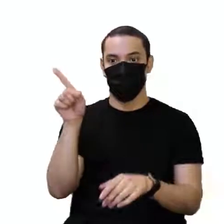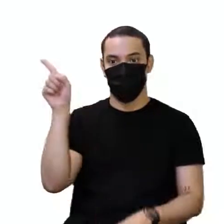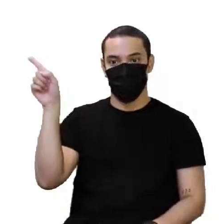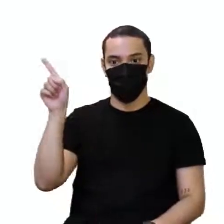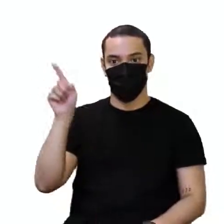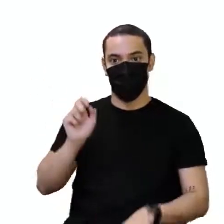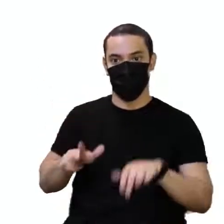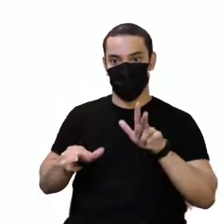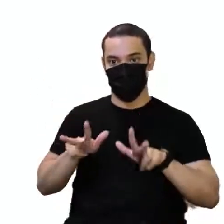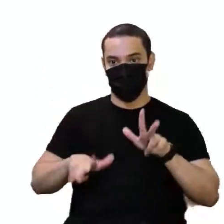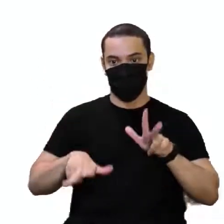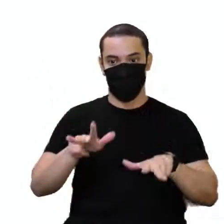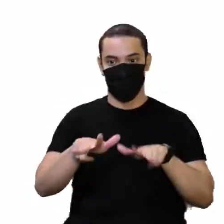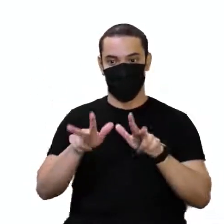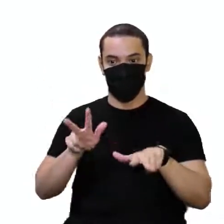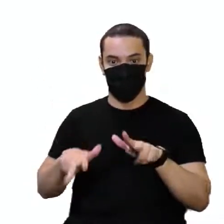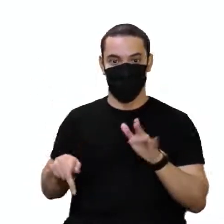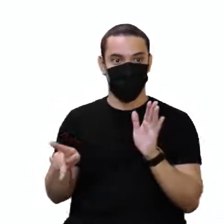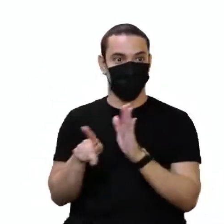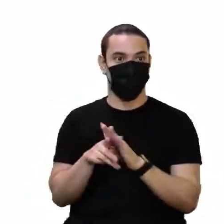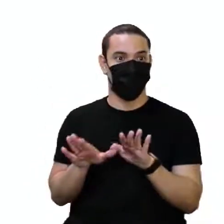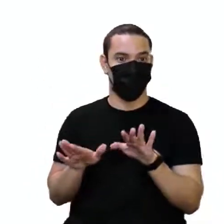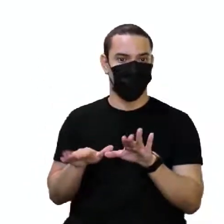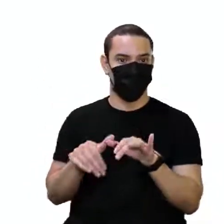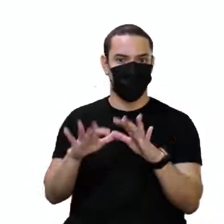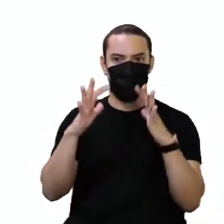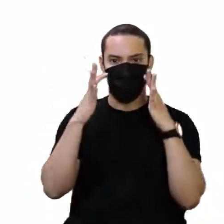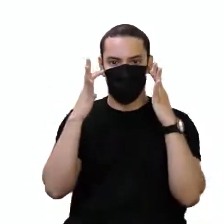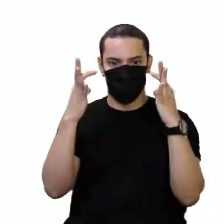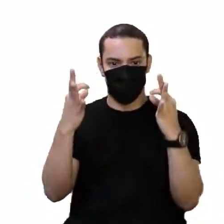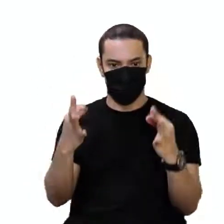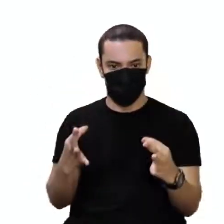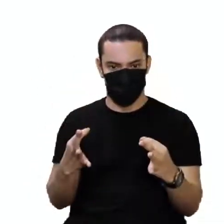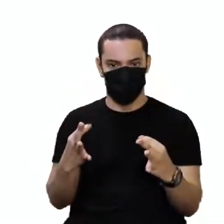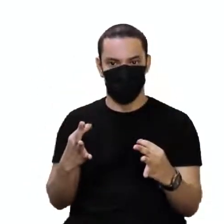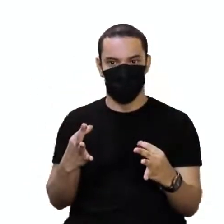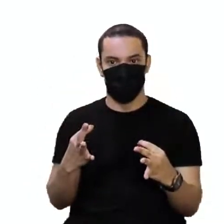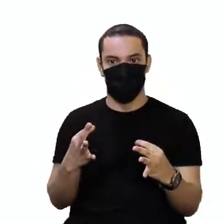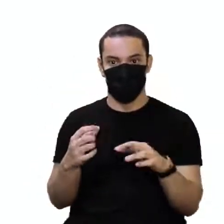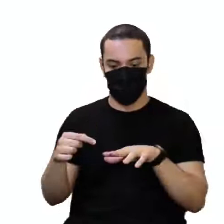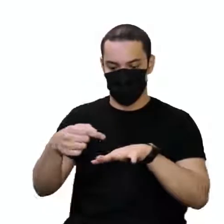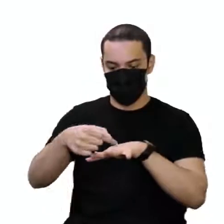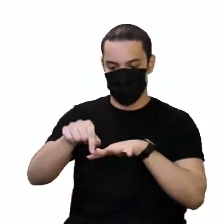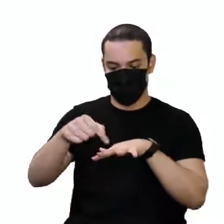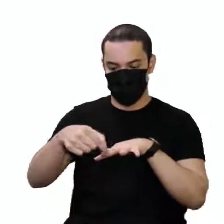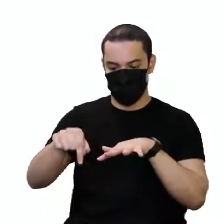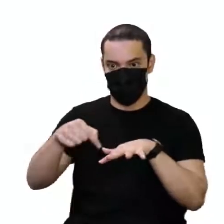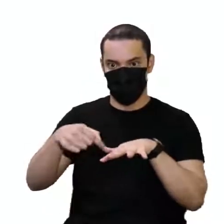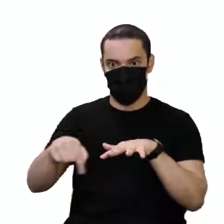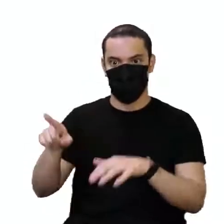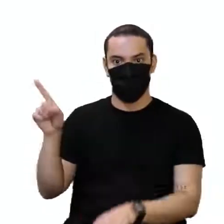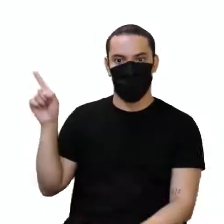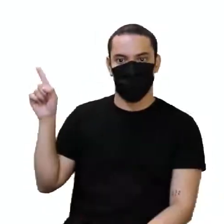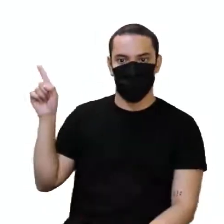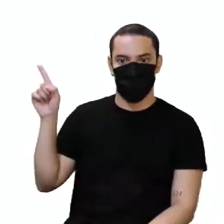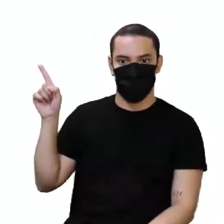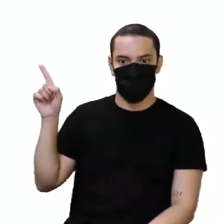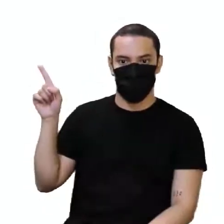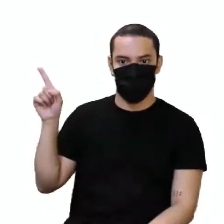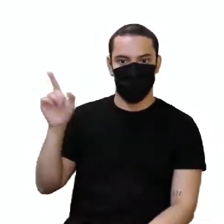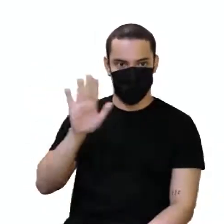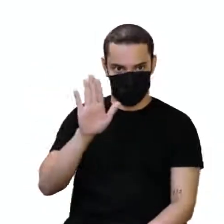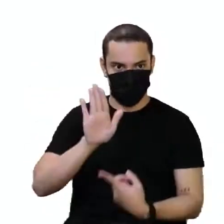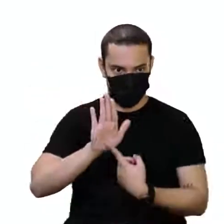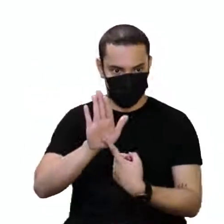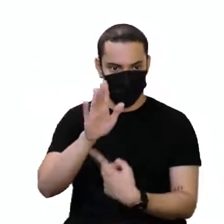aves. Presta atenção nos artelhos. Professora, o que são os artelhos? São as unhazinhas dela, os dedos dela, tá? Deixa